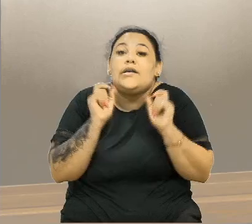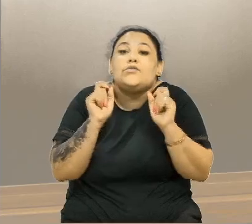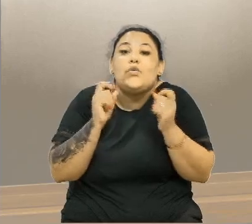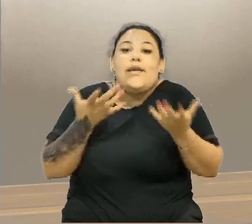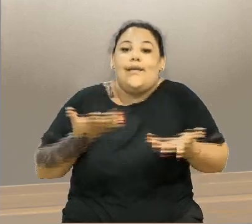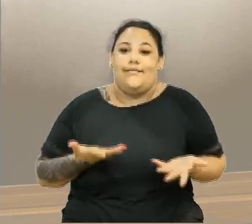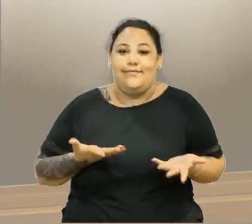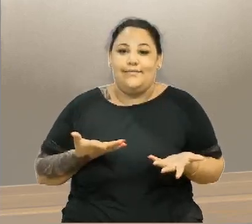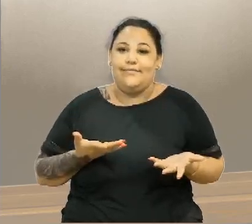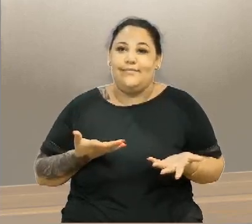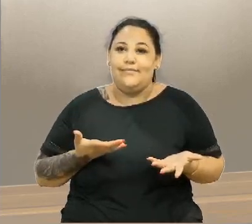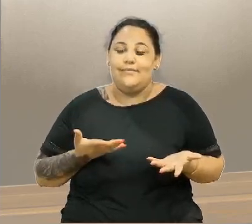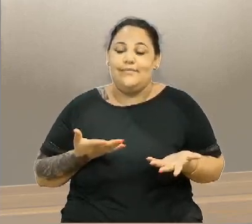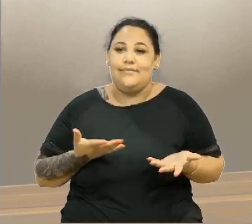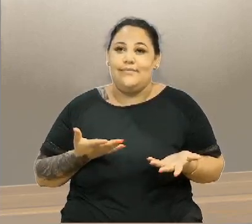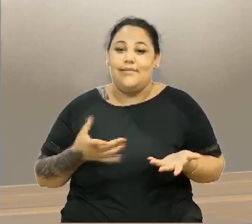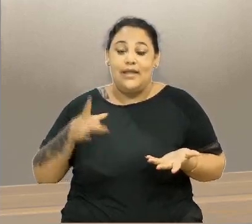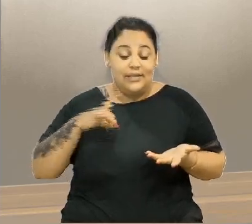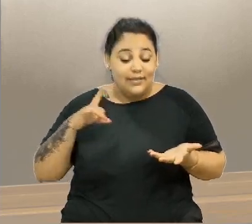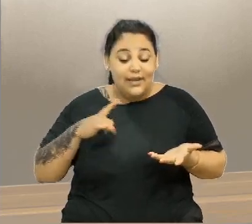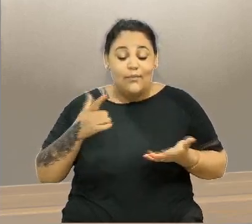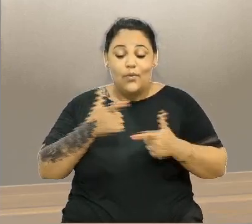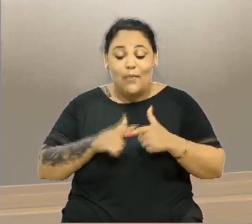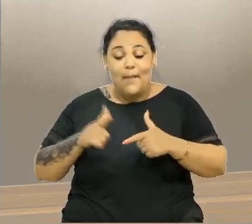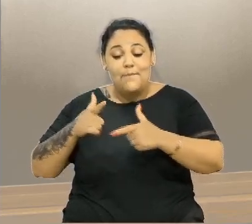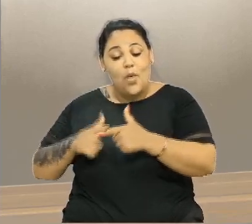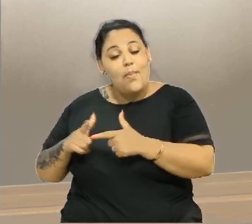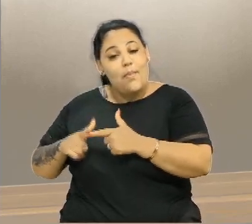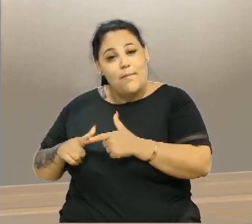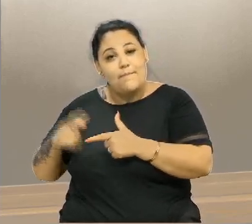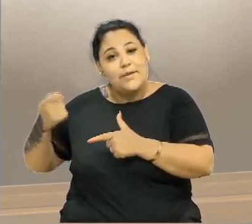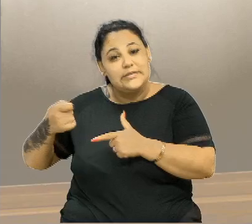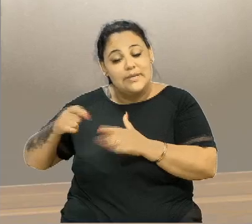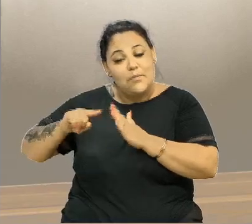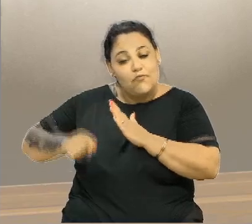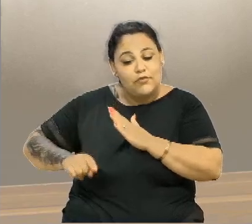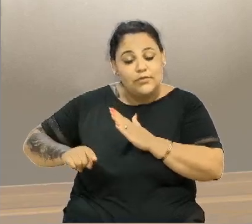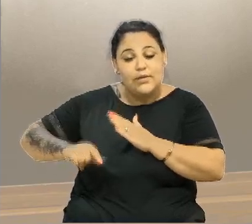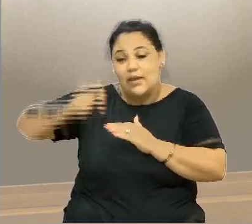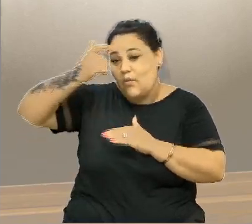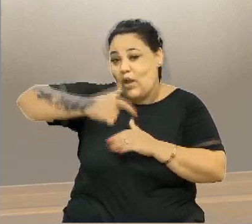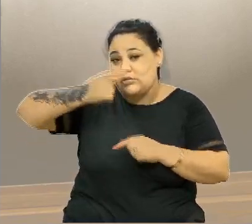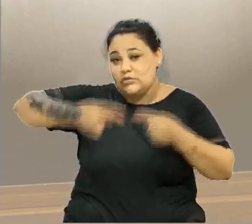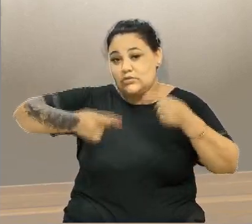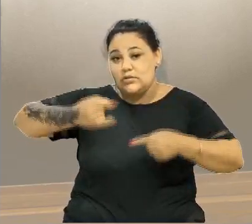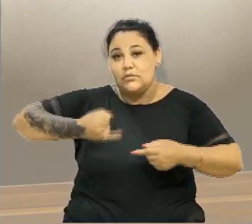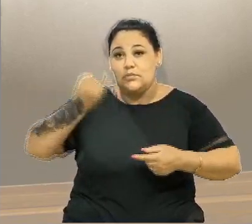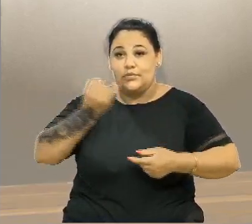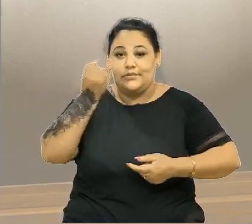Sabe? Então, tem situações e situações. Eu acho que esse debate foi muito importante,